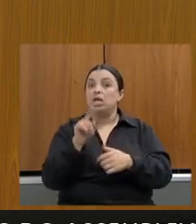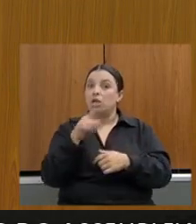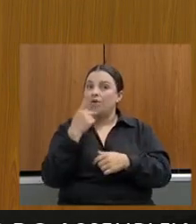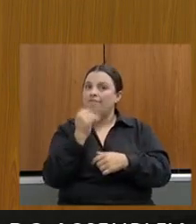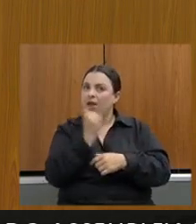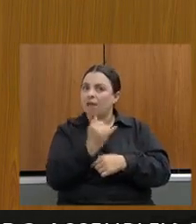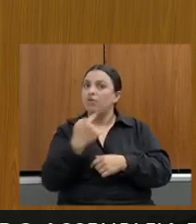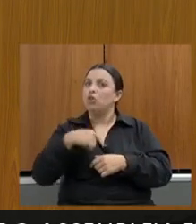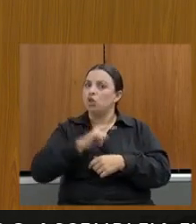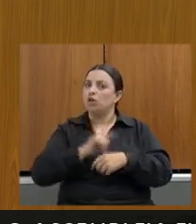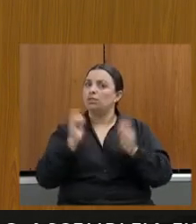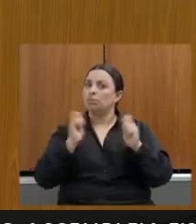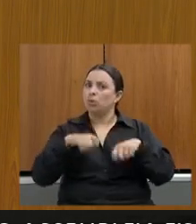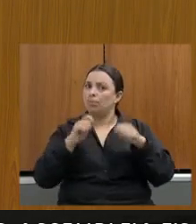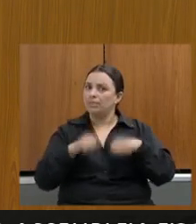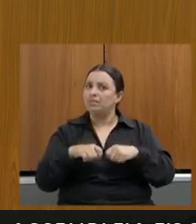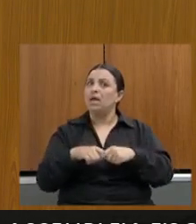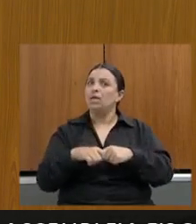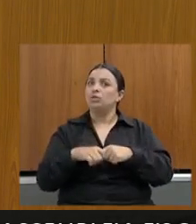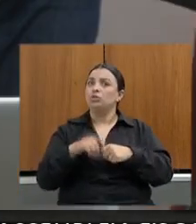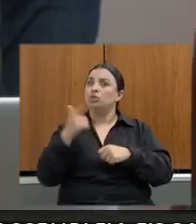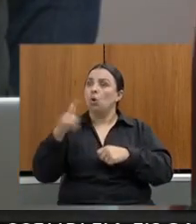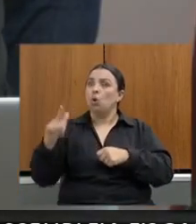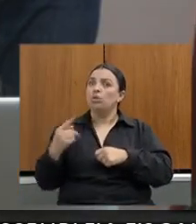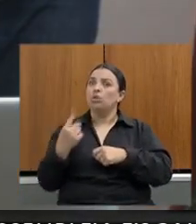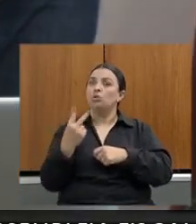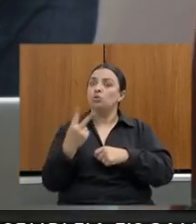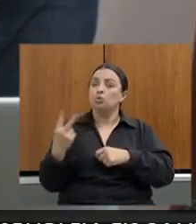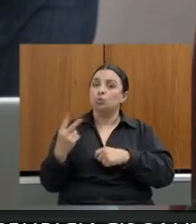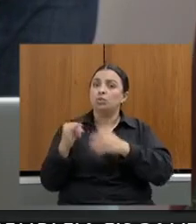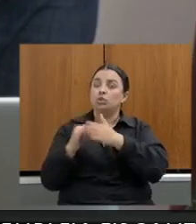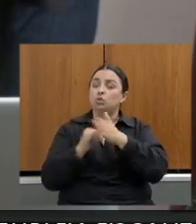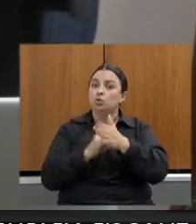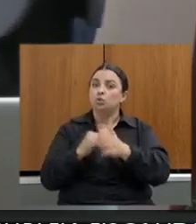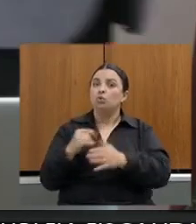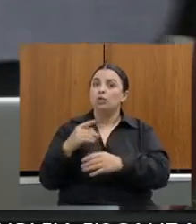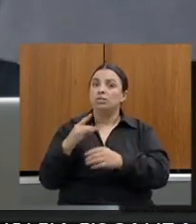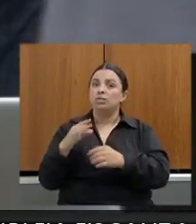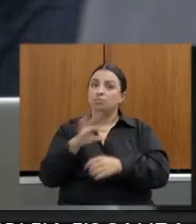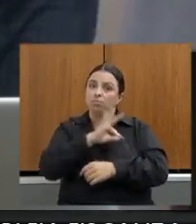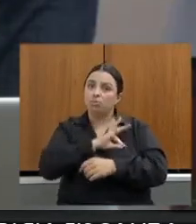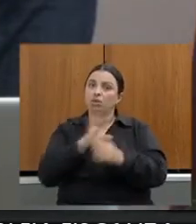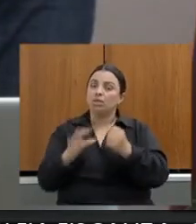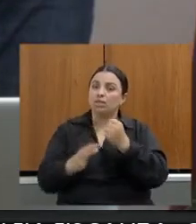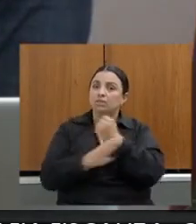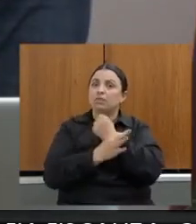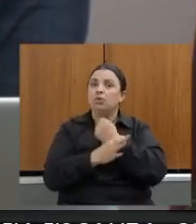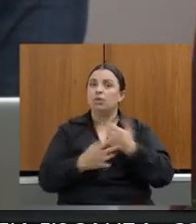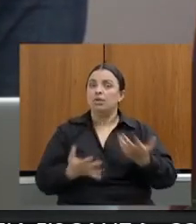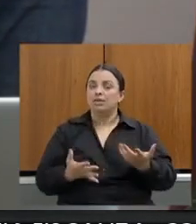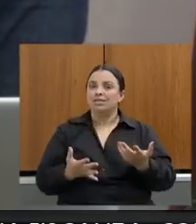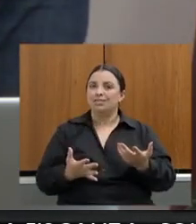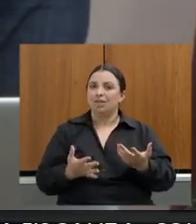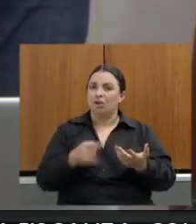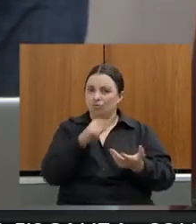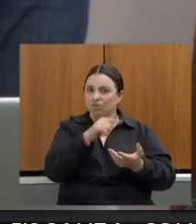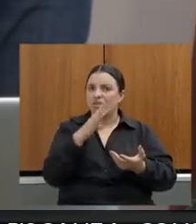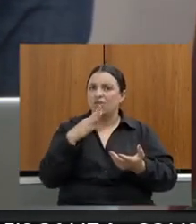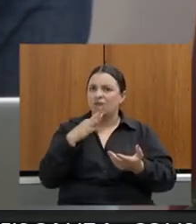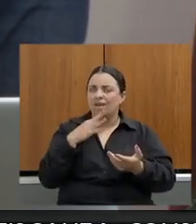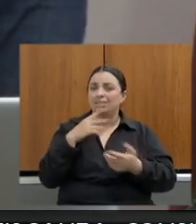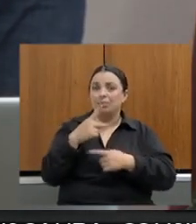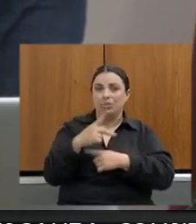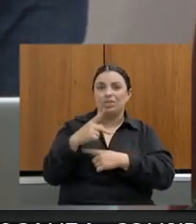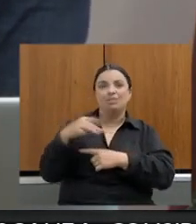competências delineadas de outras duas É sim e secretário o comércio muito bem polícia